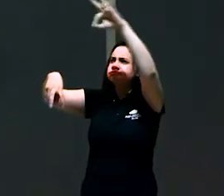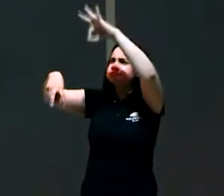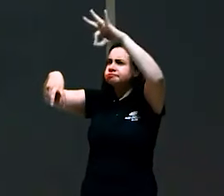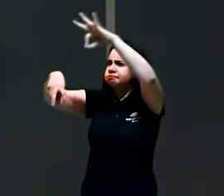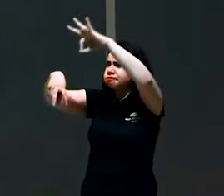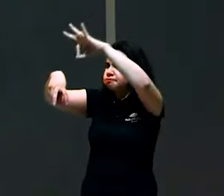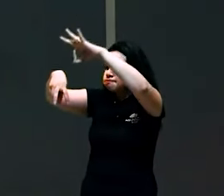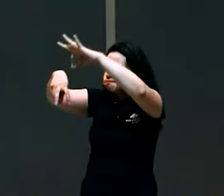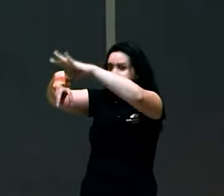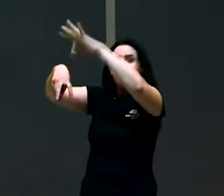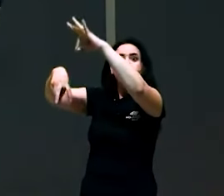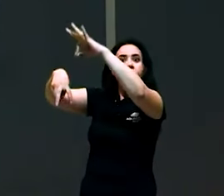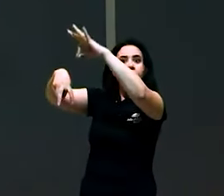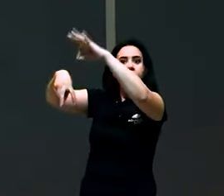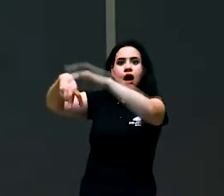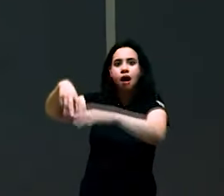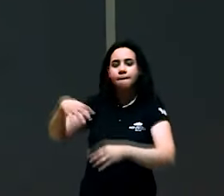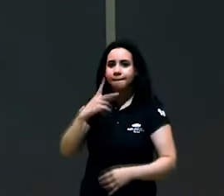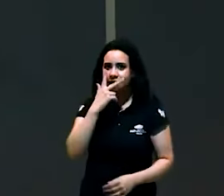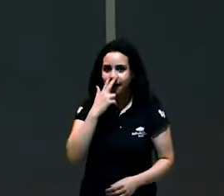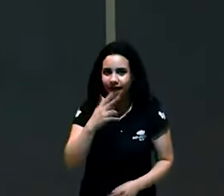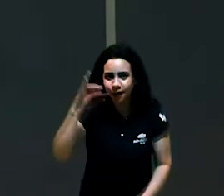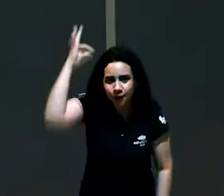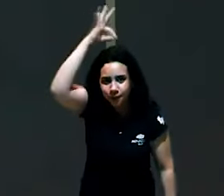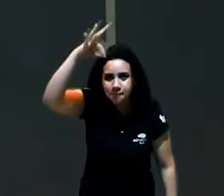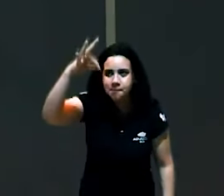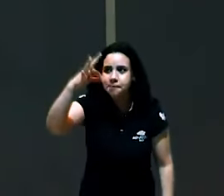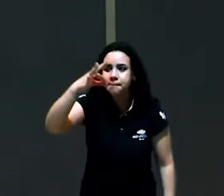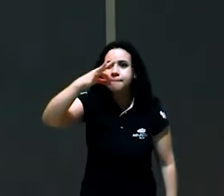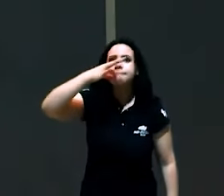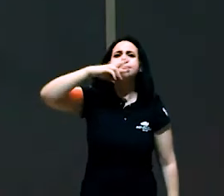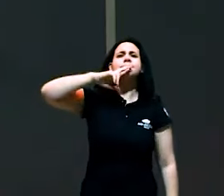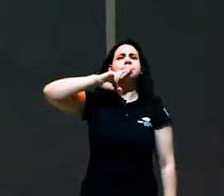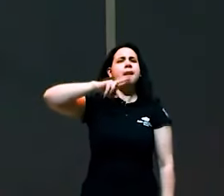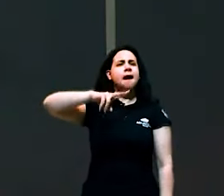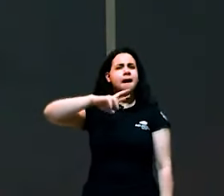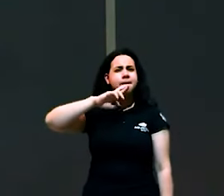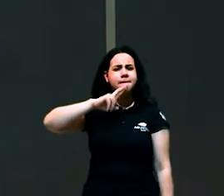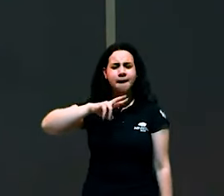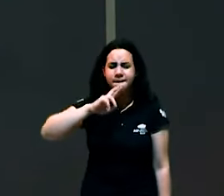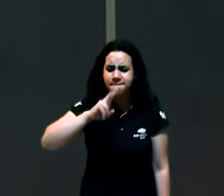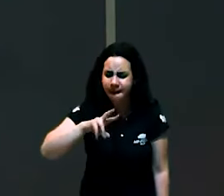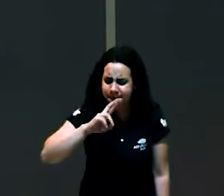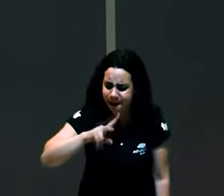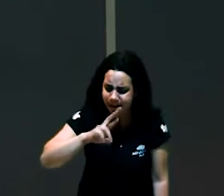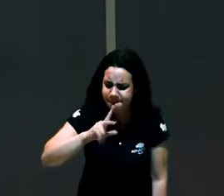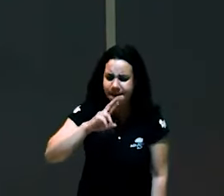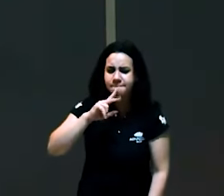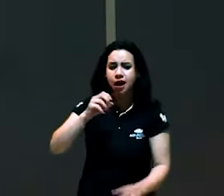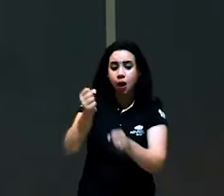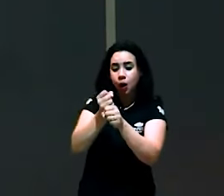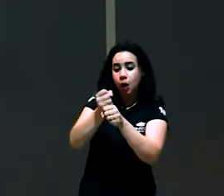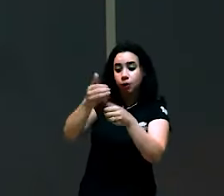falar em outras línguas, e desde o ano 1906 até